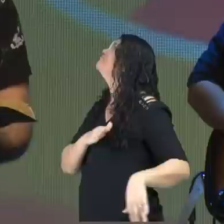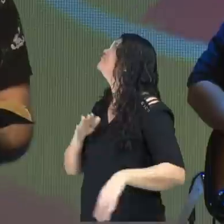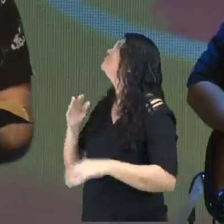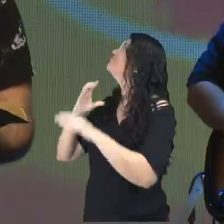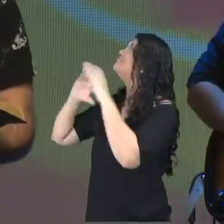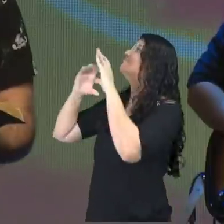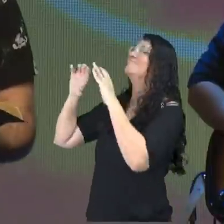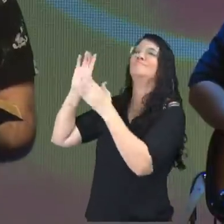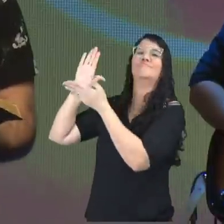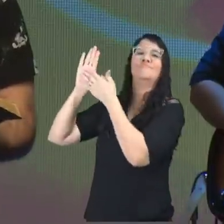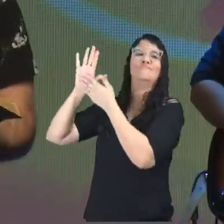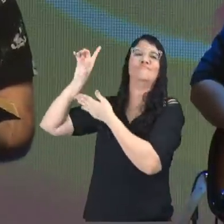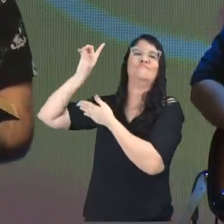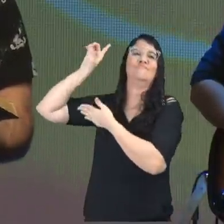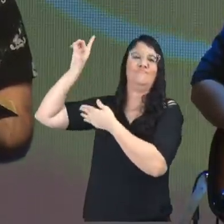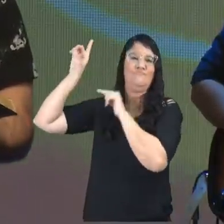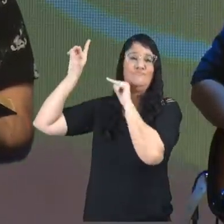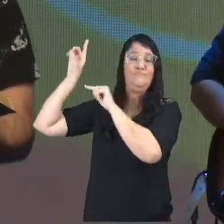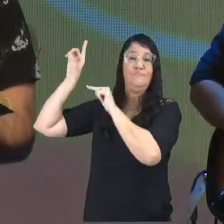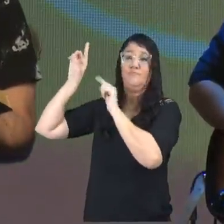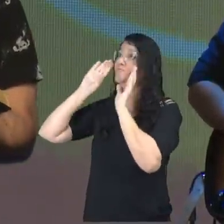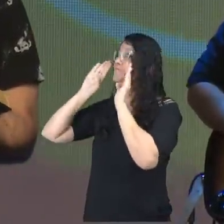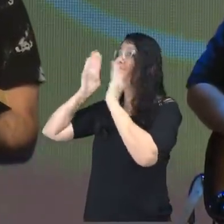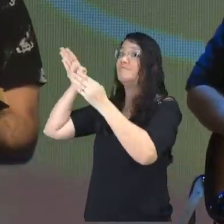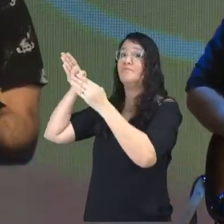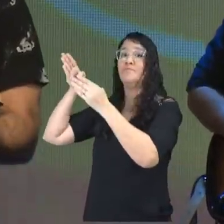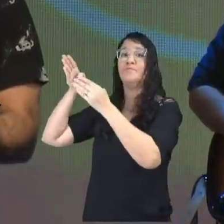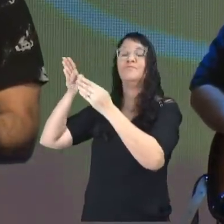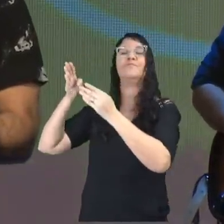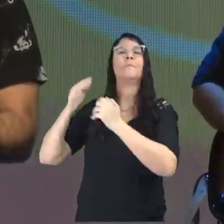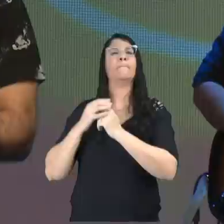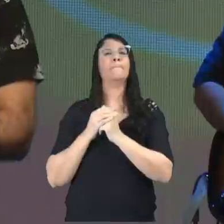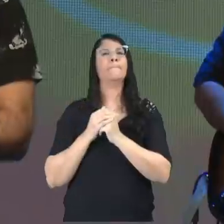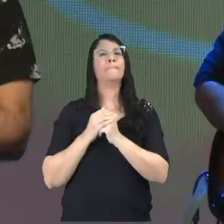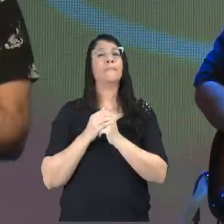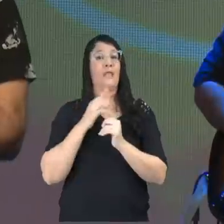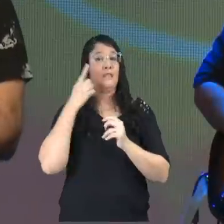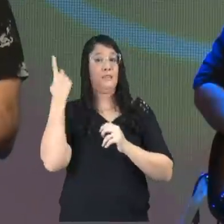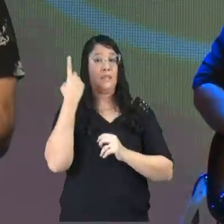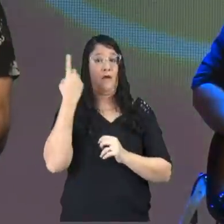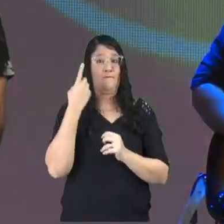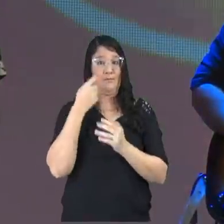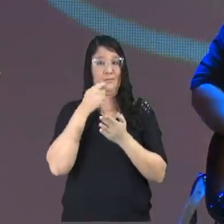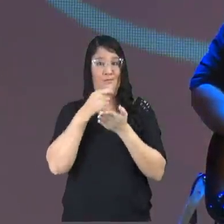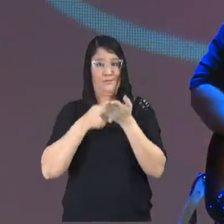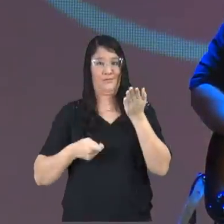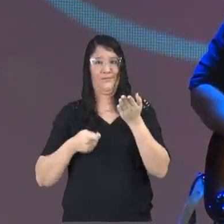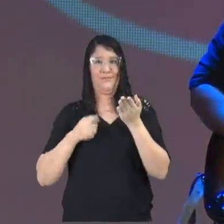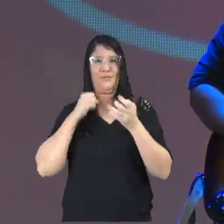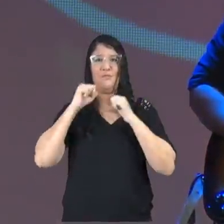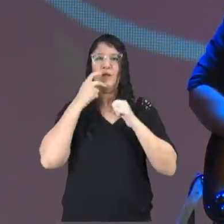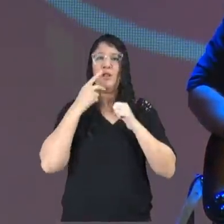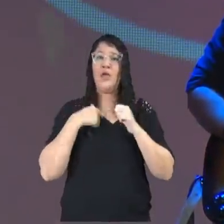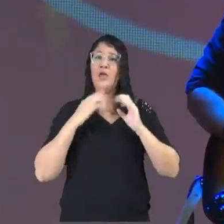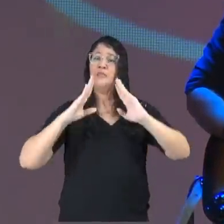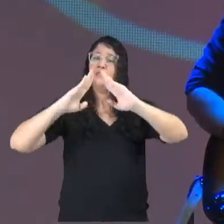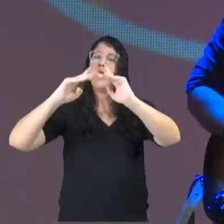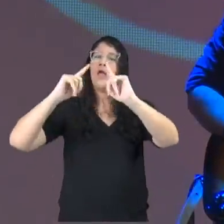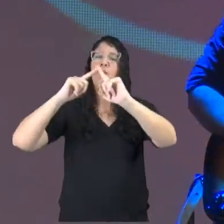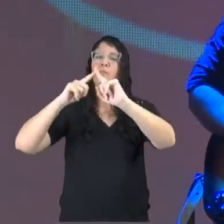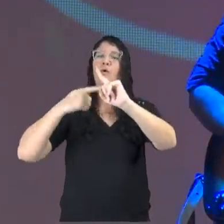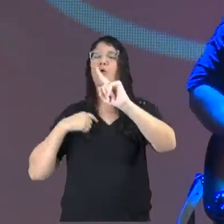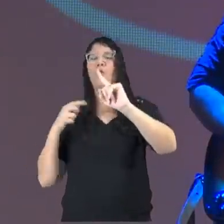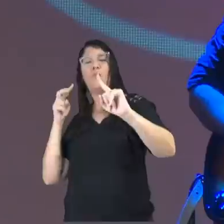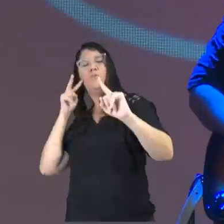adoração. Voltado para o teu santo templo, eu me prostrarei e renderei graças ao teu nome, por causa do teu amor e da